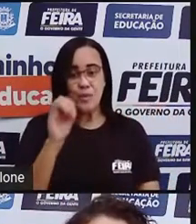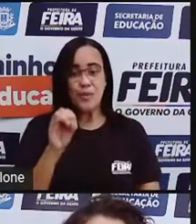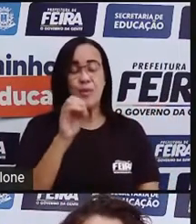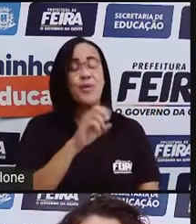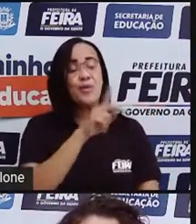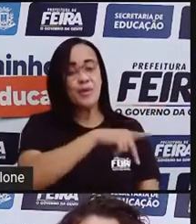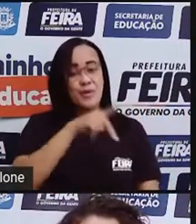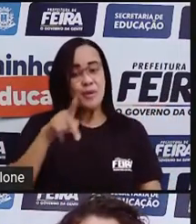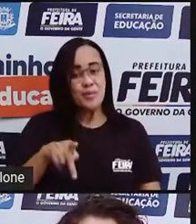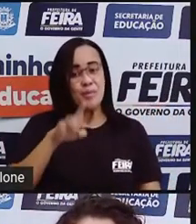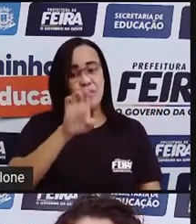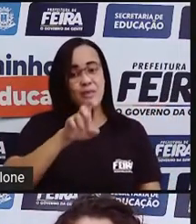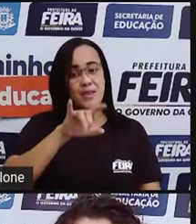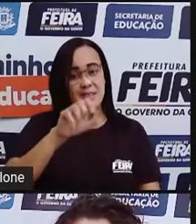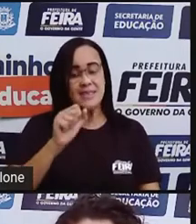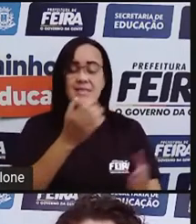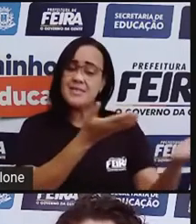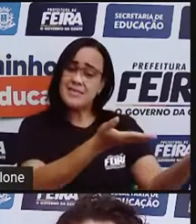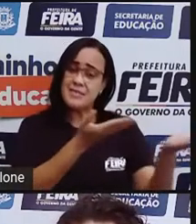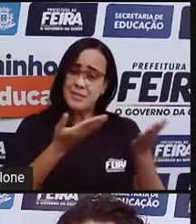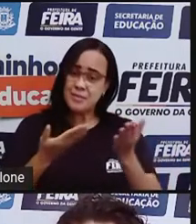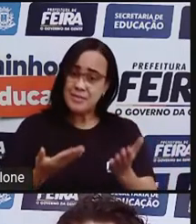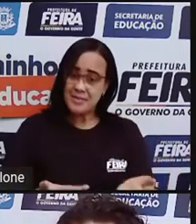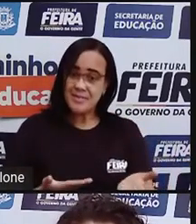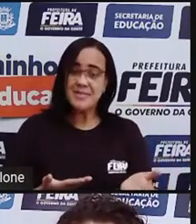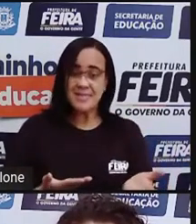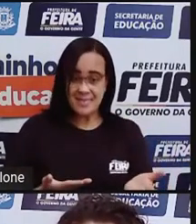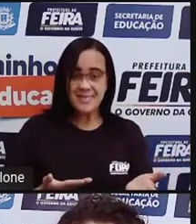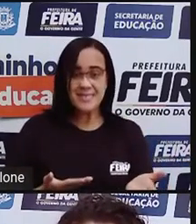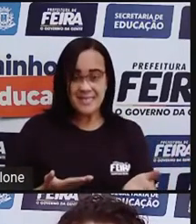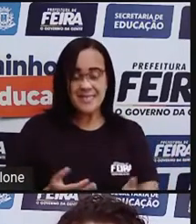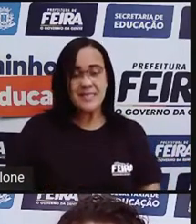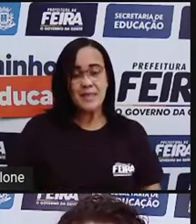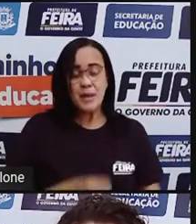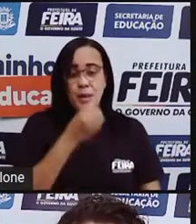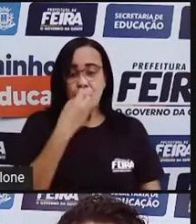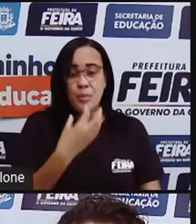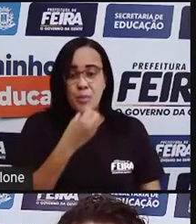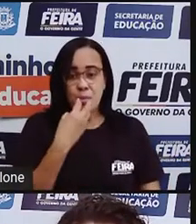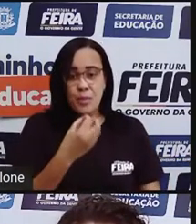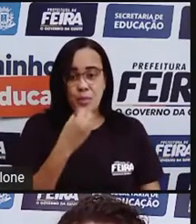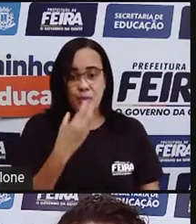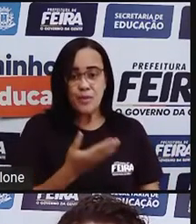seja Olá, meninada! bem-vinda. Que bom estar com vocês!